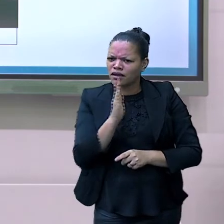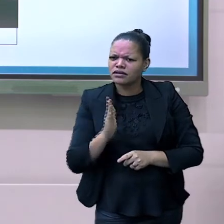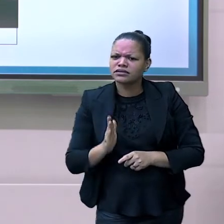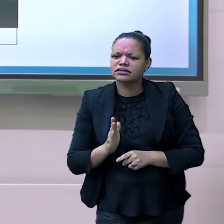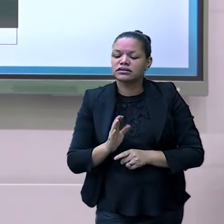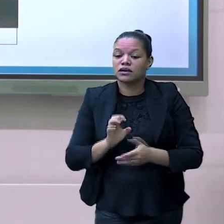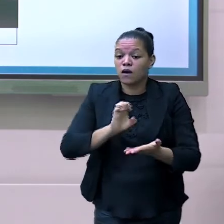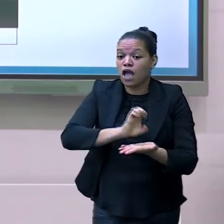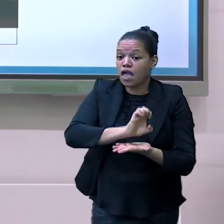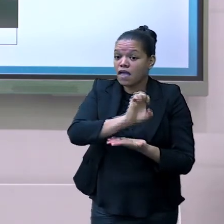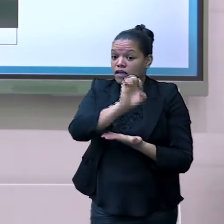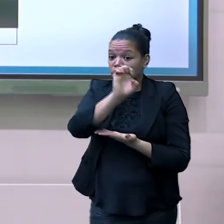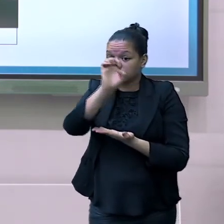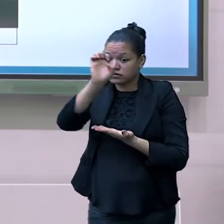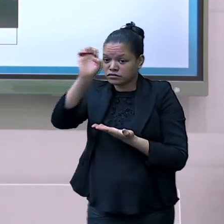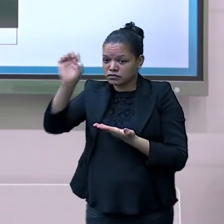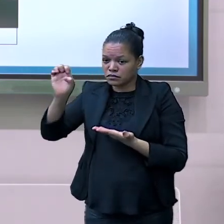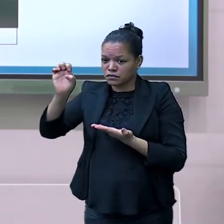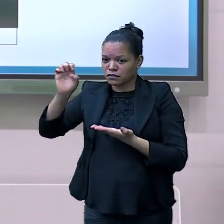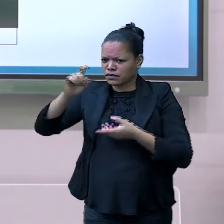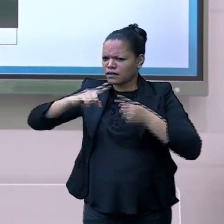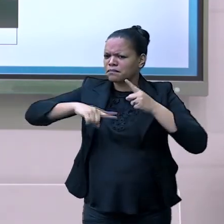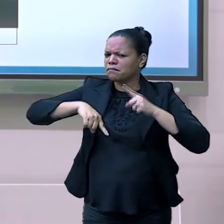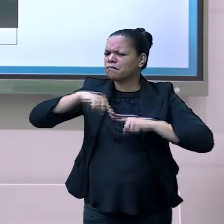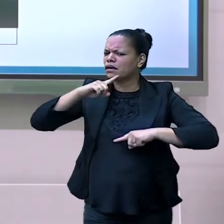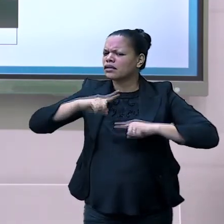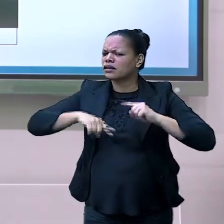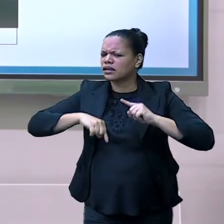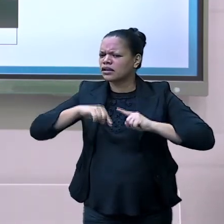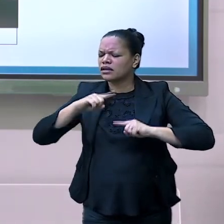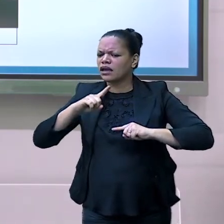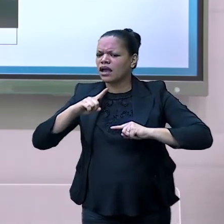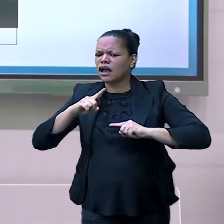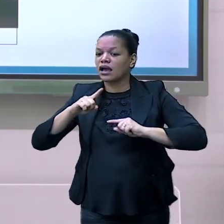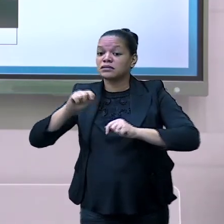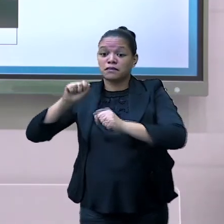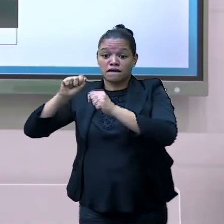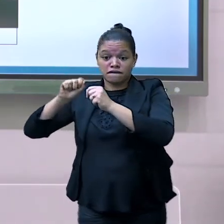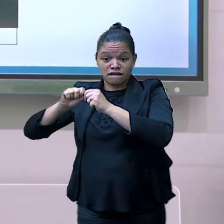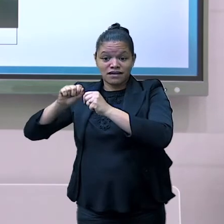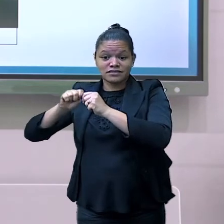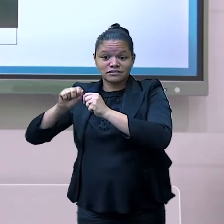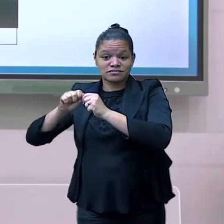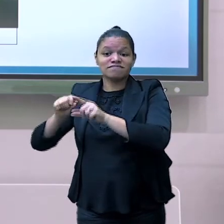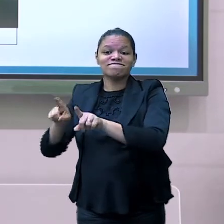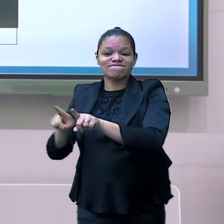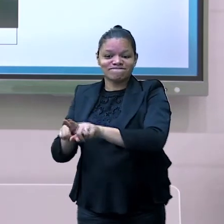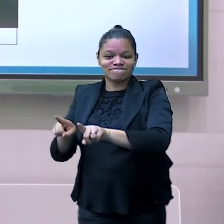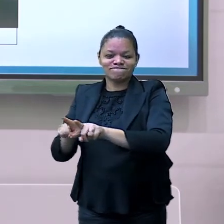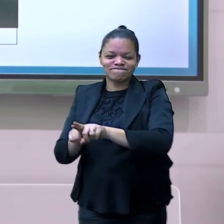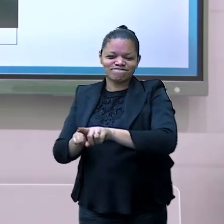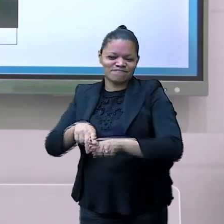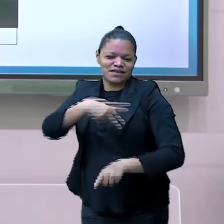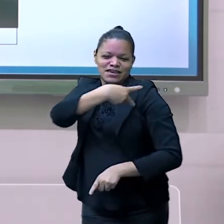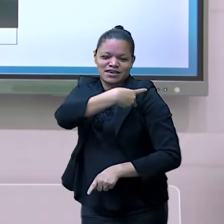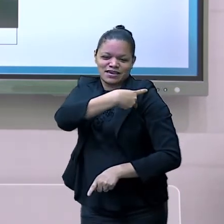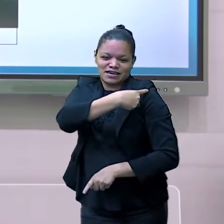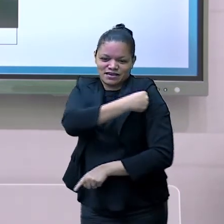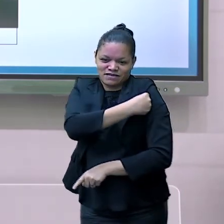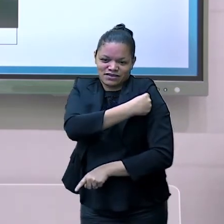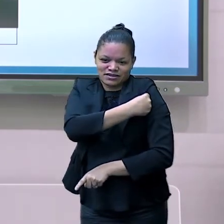é bastante interessante de saber que a gente compreende, olha só, o Brasil importa a vacina, ele não produz aqui em